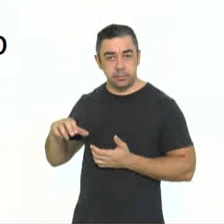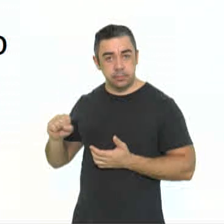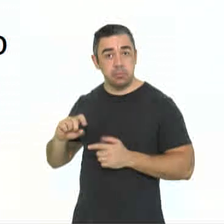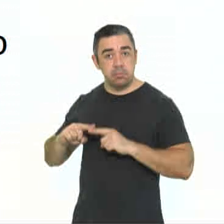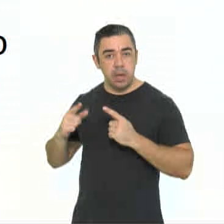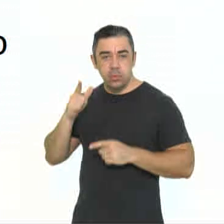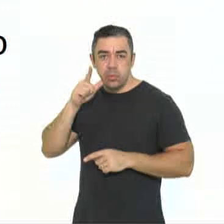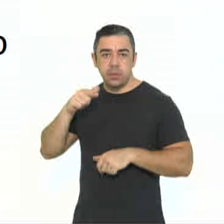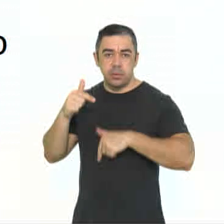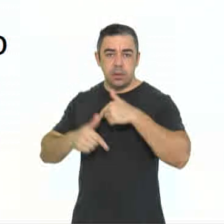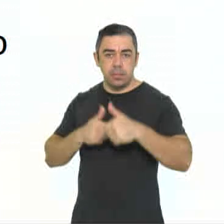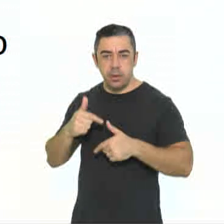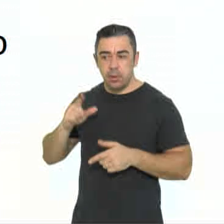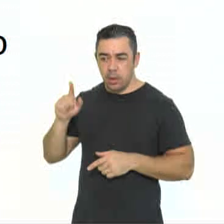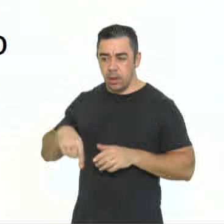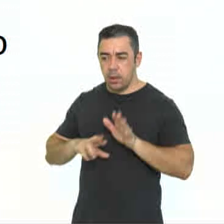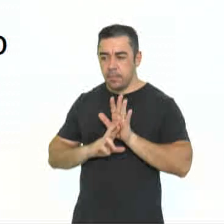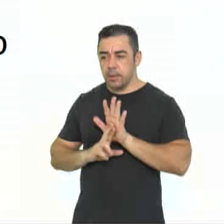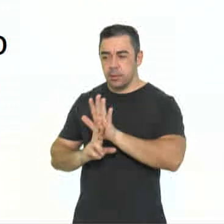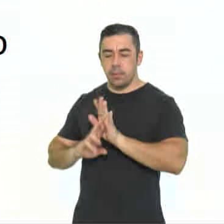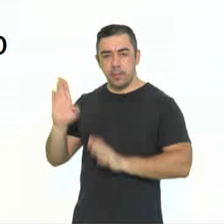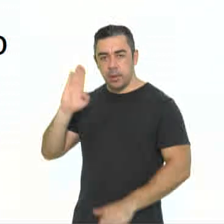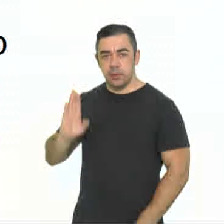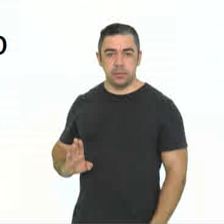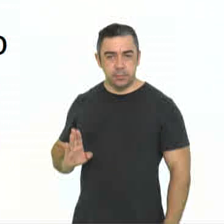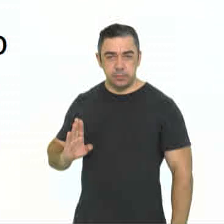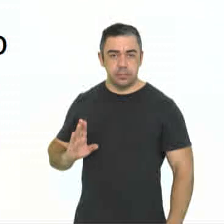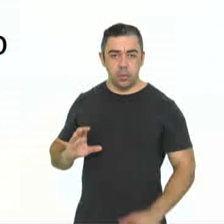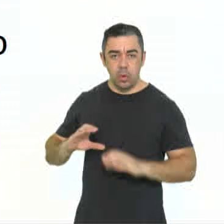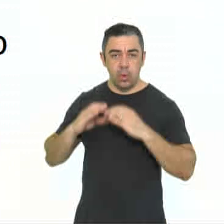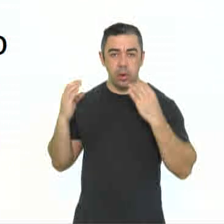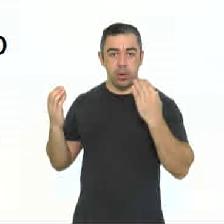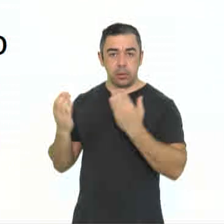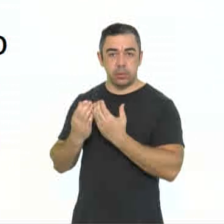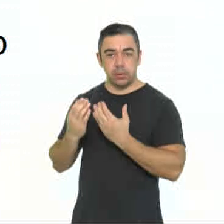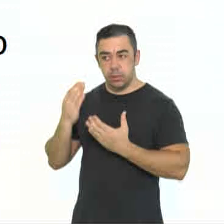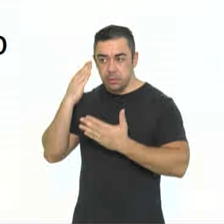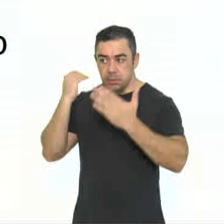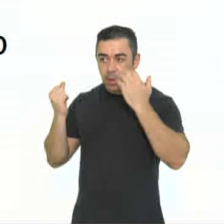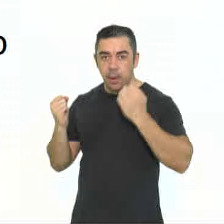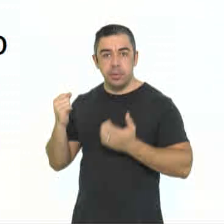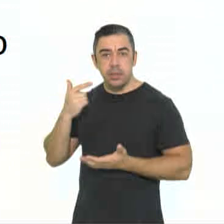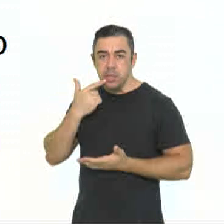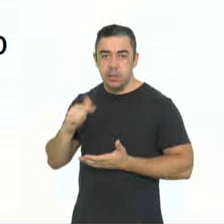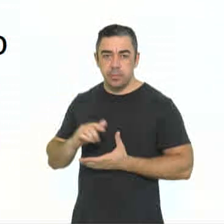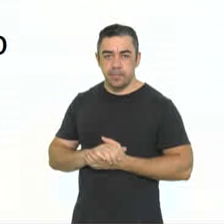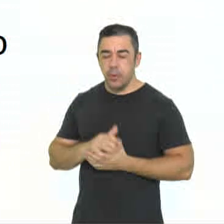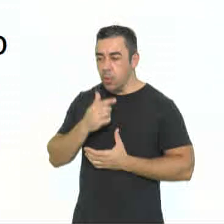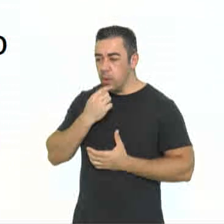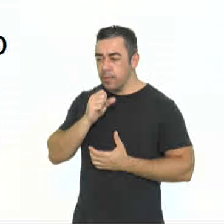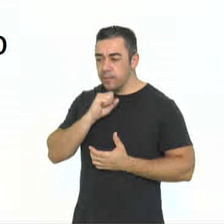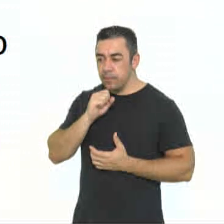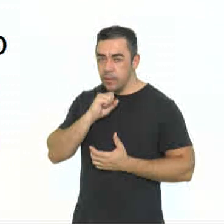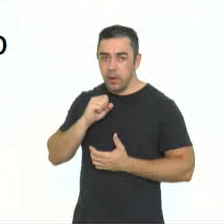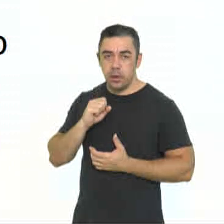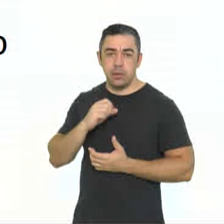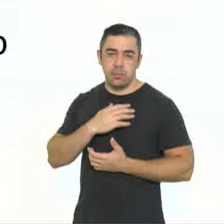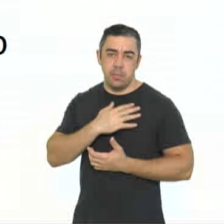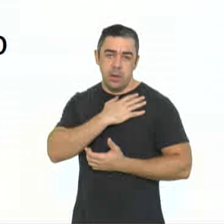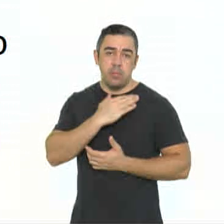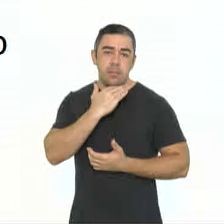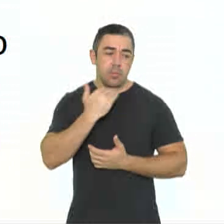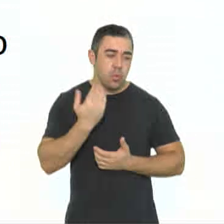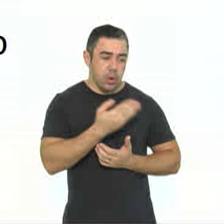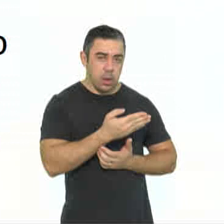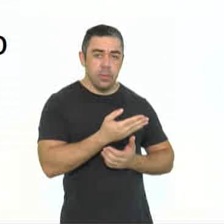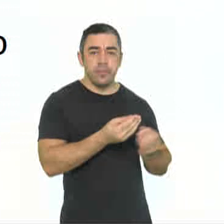empregado e iria representar o Brasil em um congresso de sábios. O velho barão veio a morrer. Passou